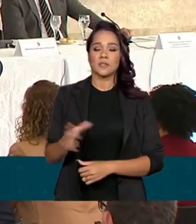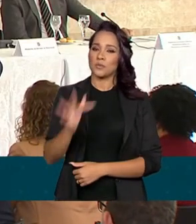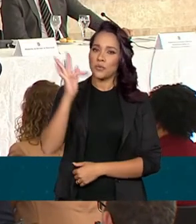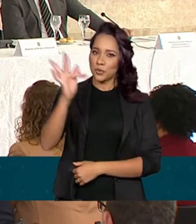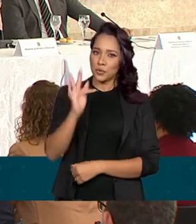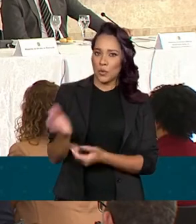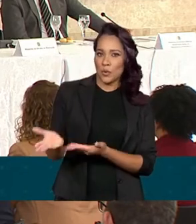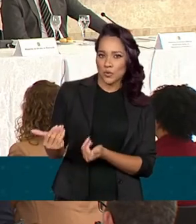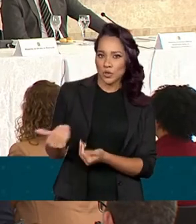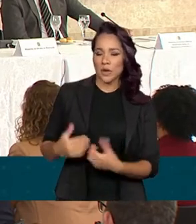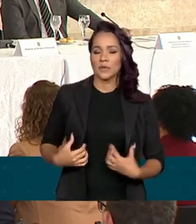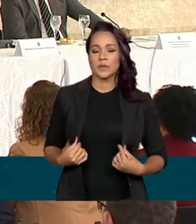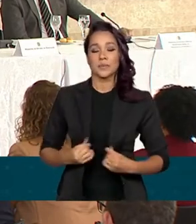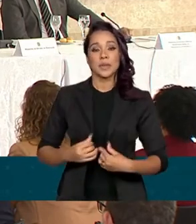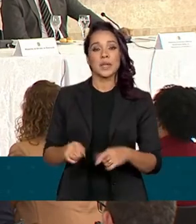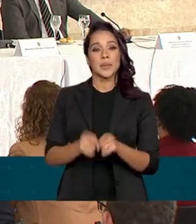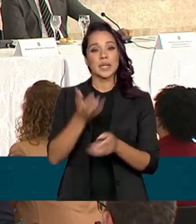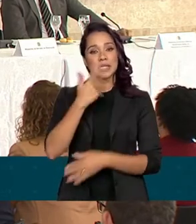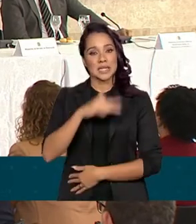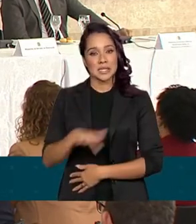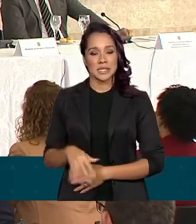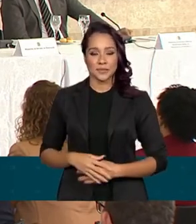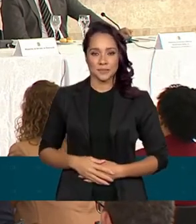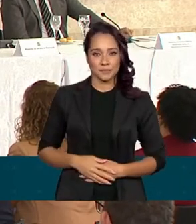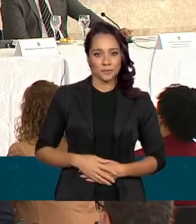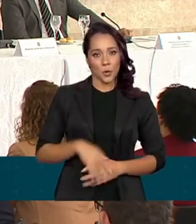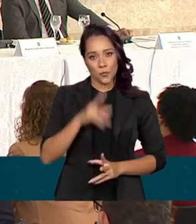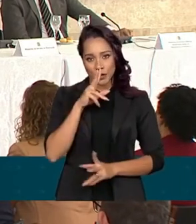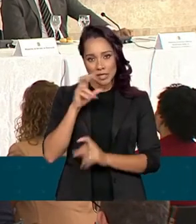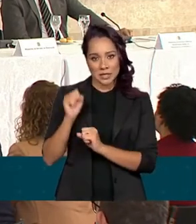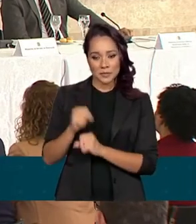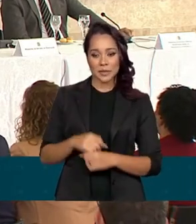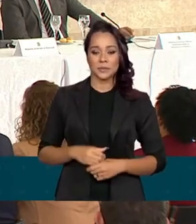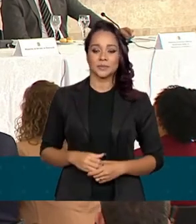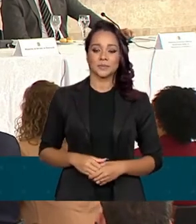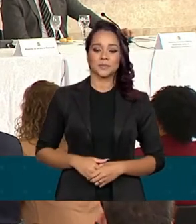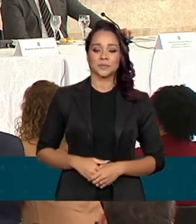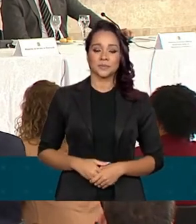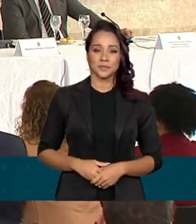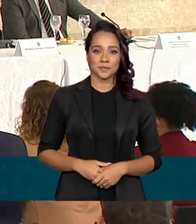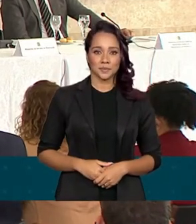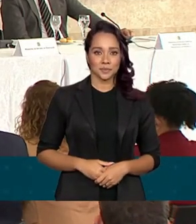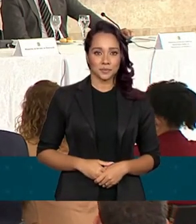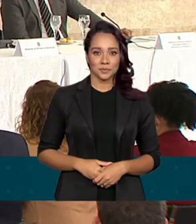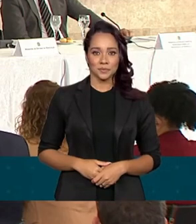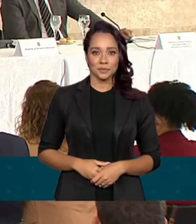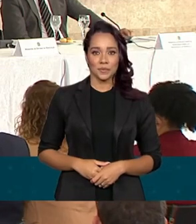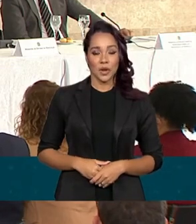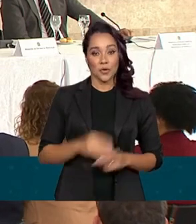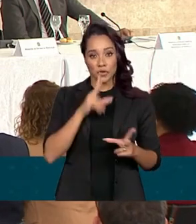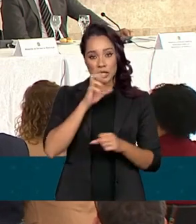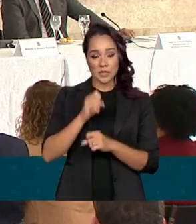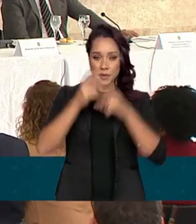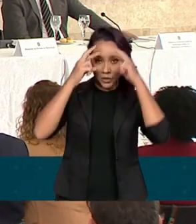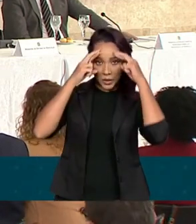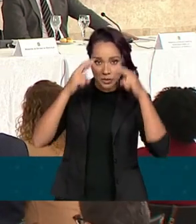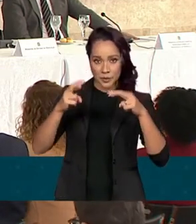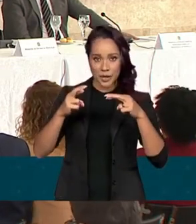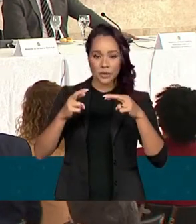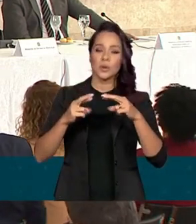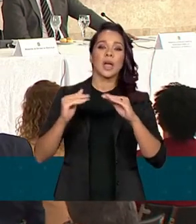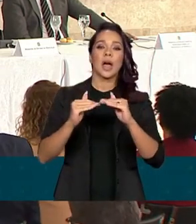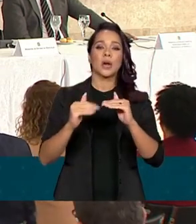futuro desses jovens e das nossas crianças. O fortalecimento e o respeito